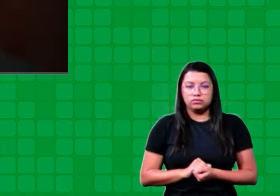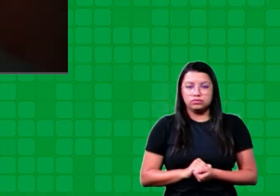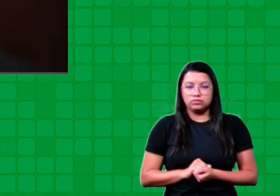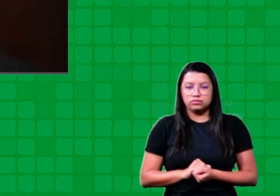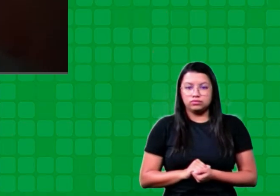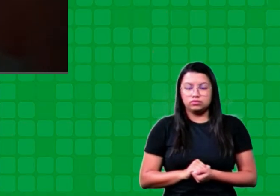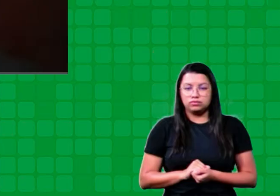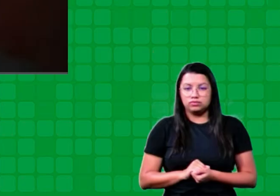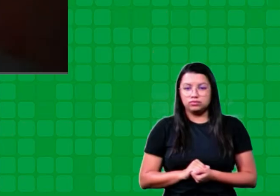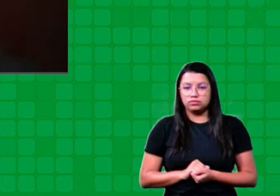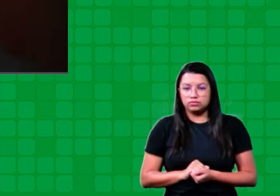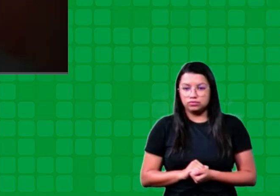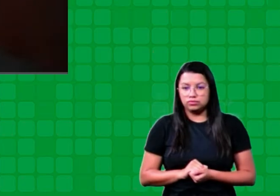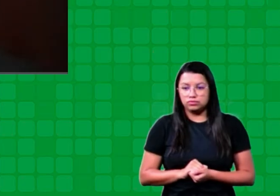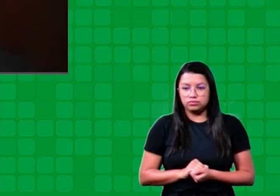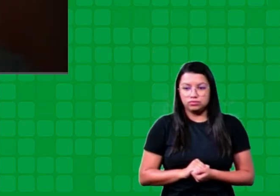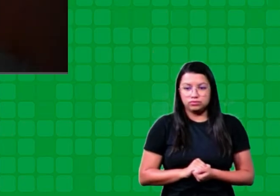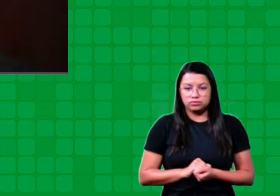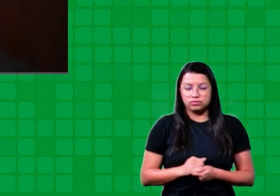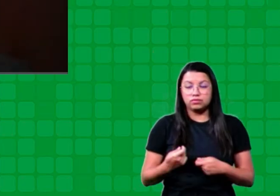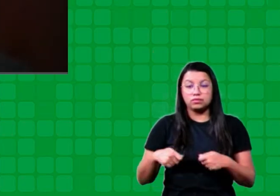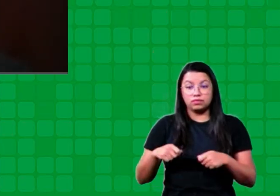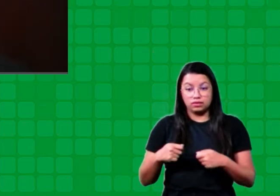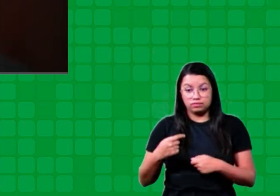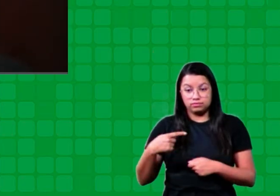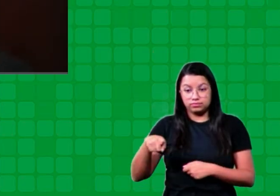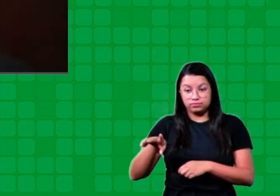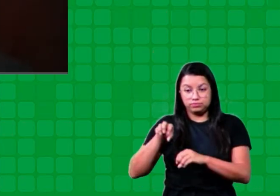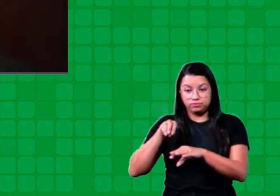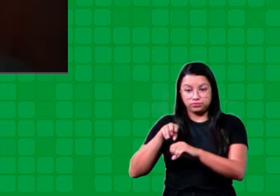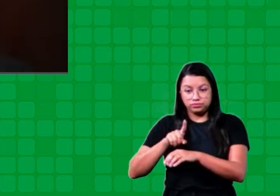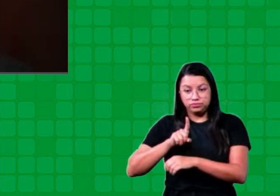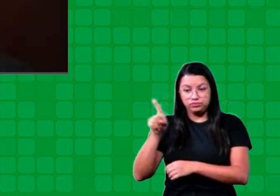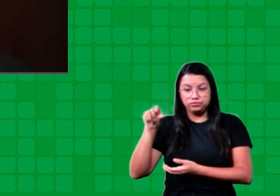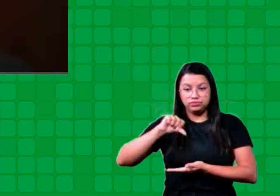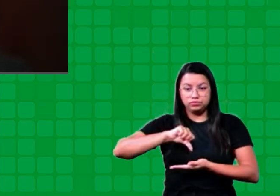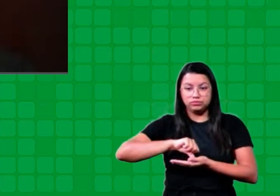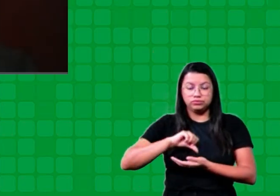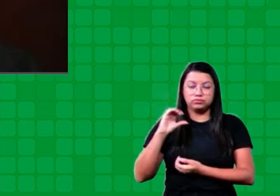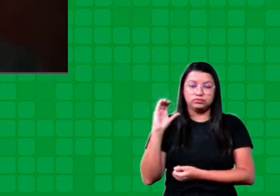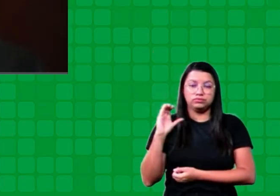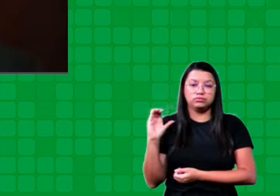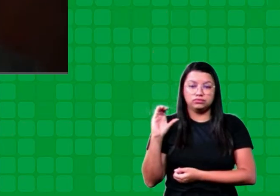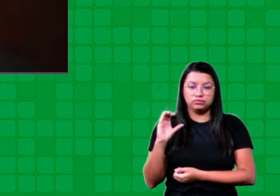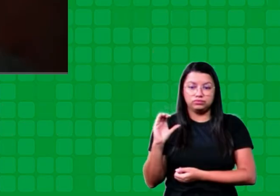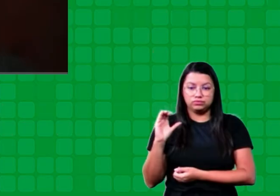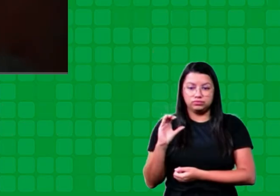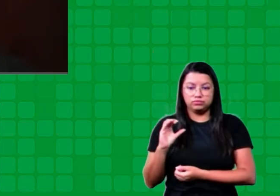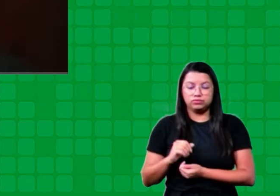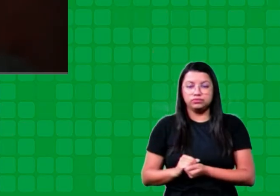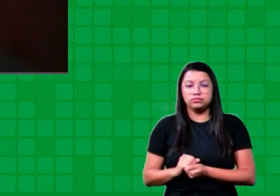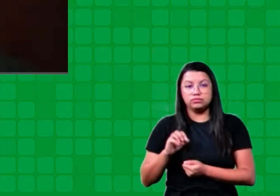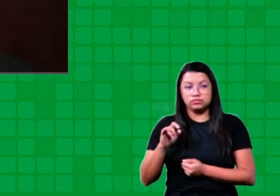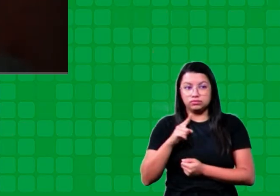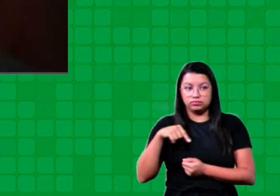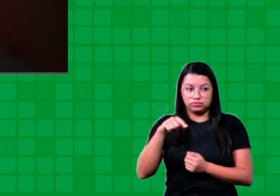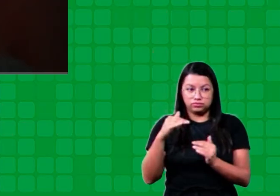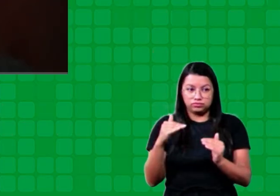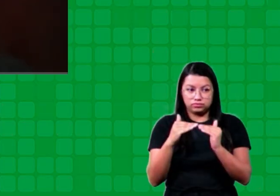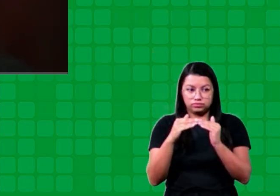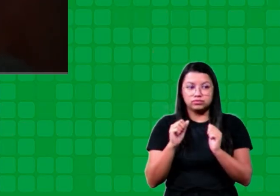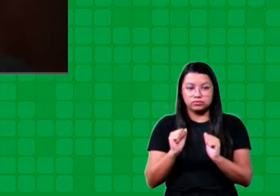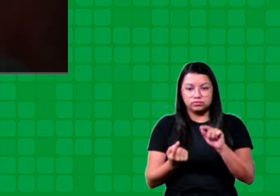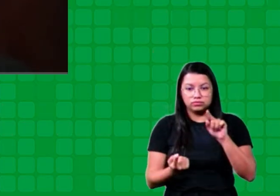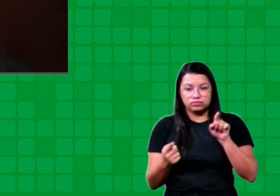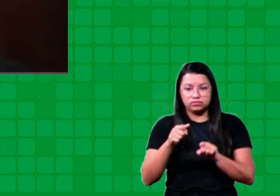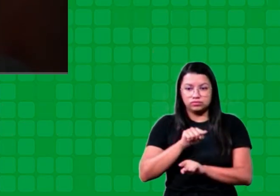numa aula aqui com os nossos alunos lá no campus Ceilândia. Se todos estiverem de acordo, nós podemos inverter essa